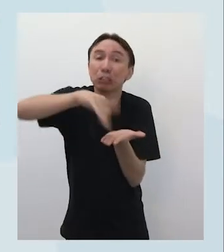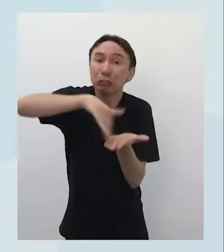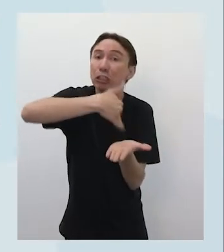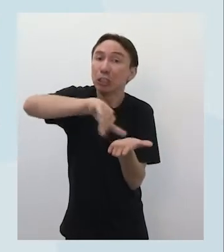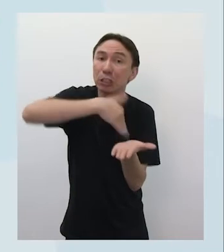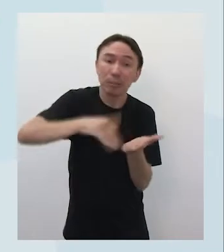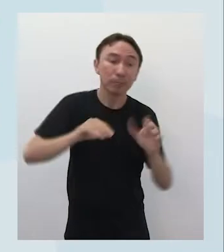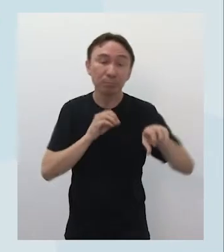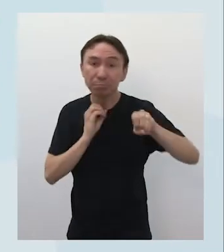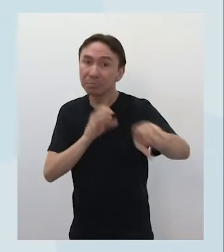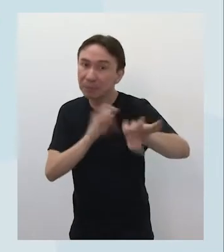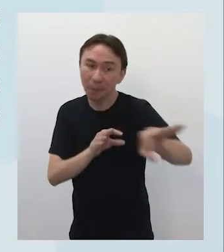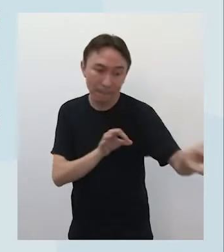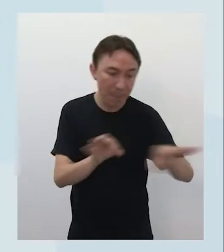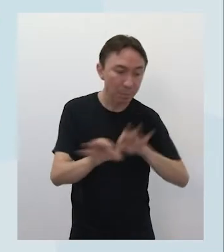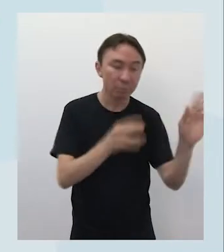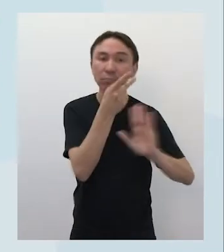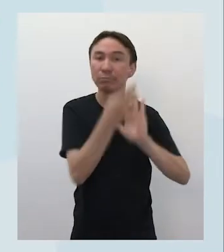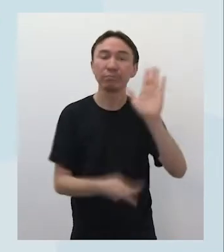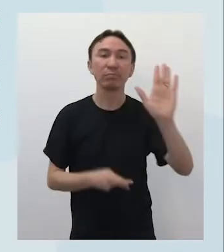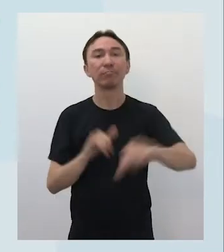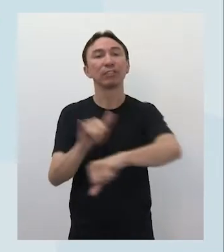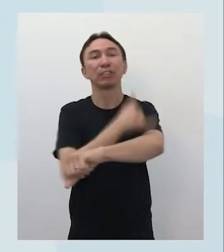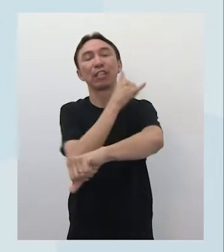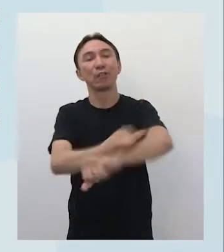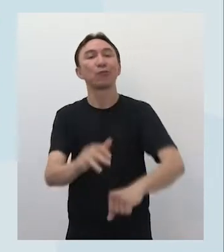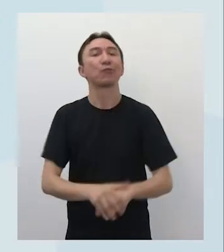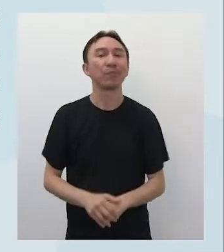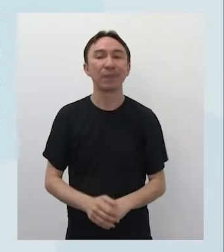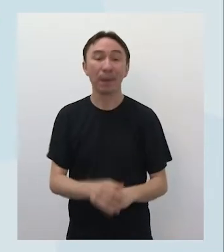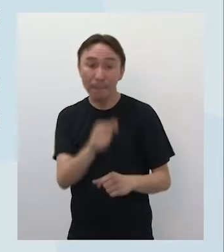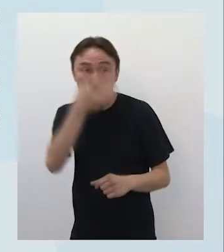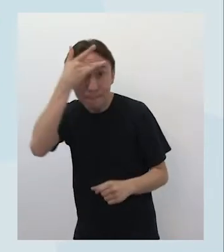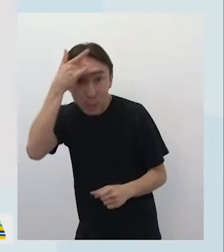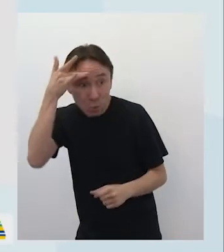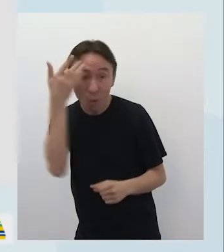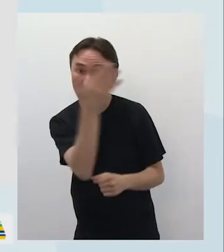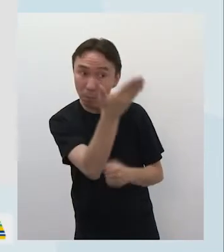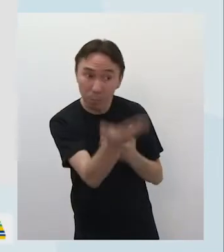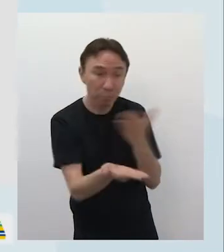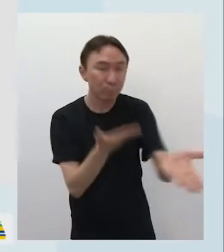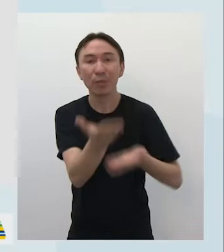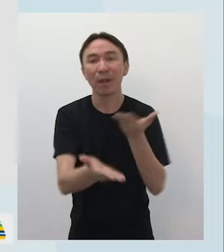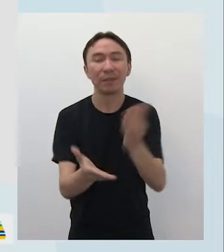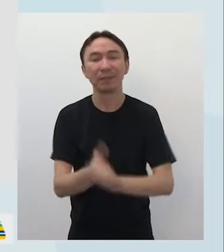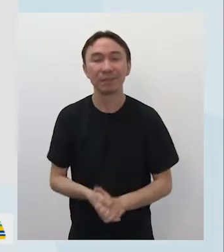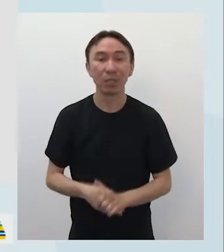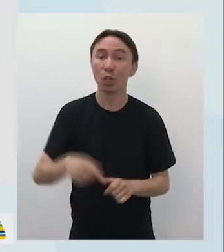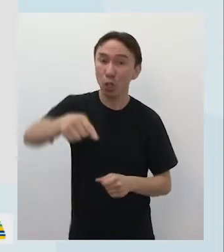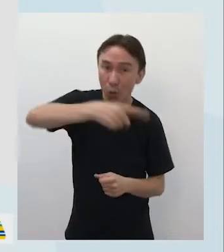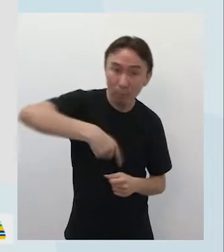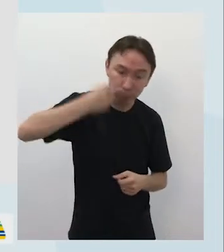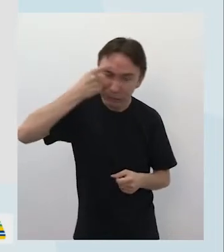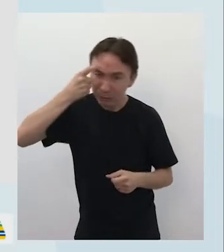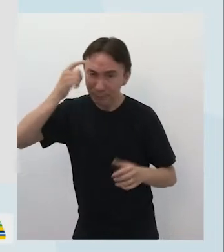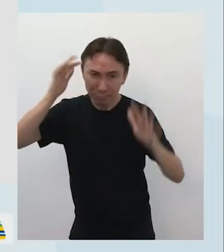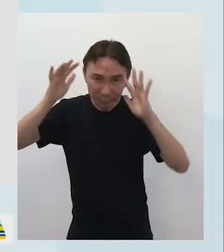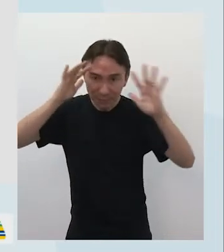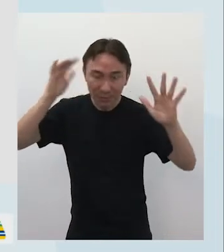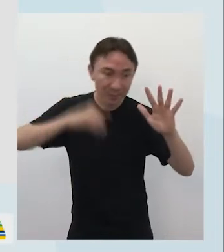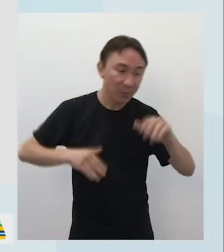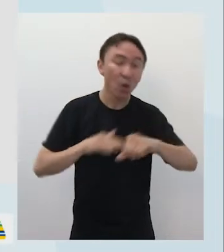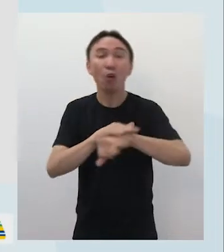profissionais da educação em torno das competências socioemocionais, visando atender um dos fundamentos presentes no Plano